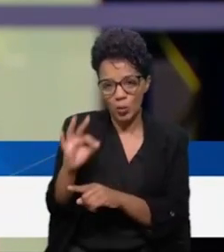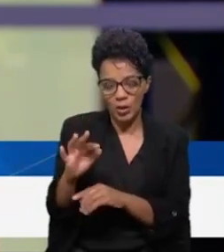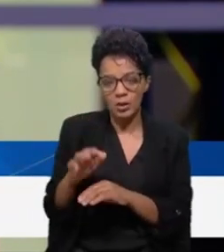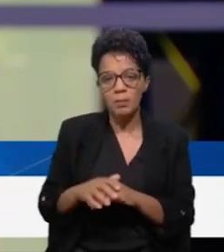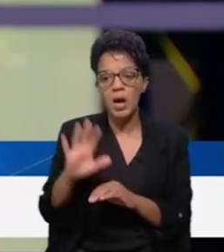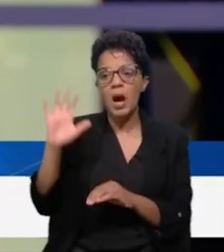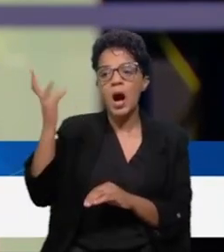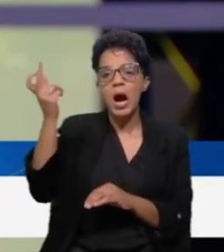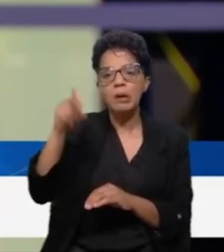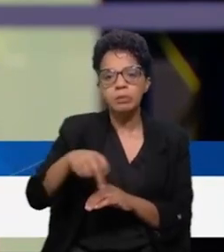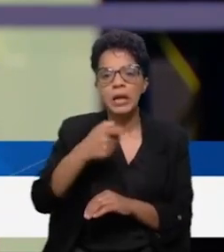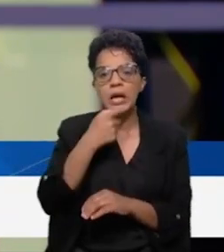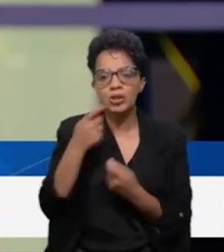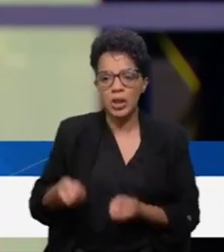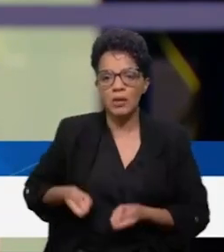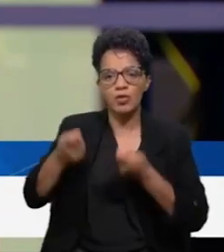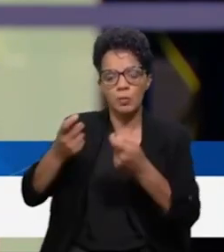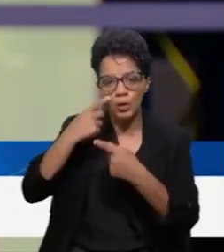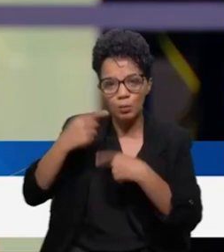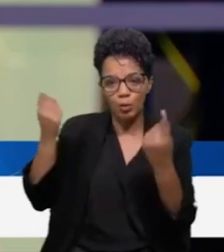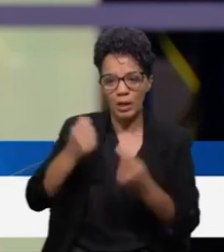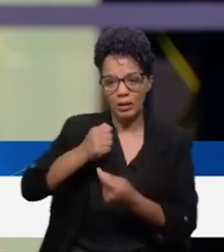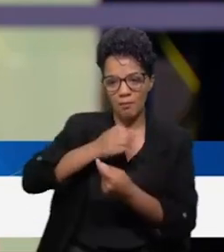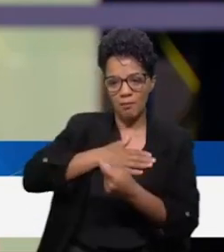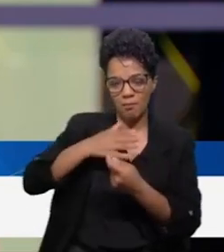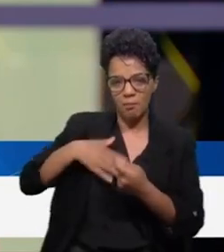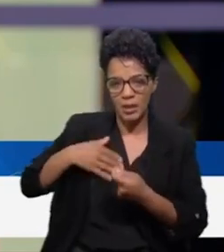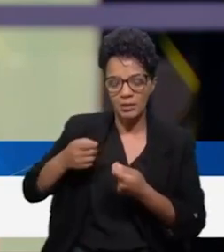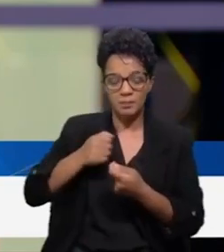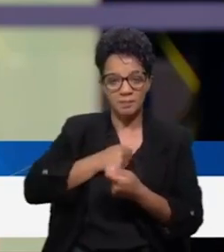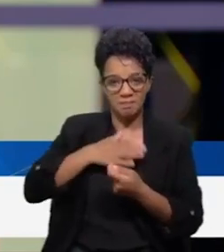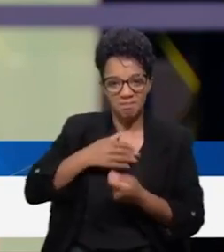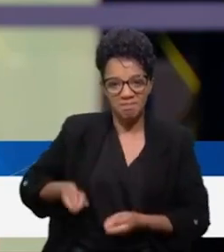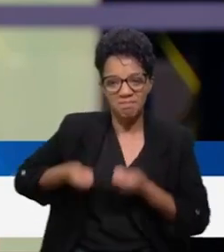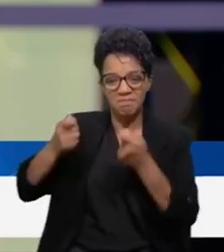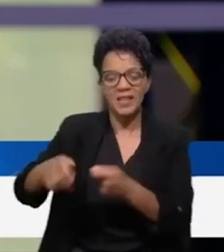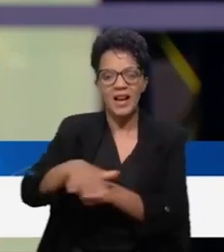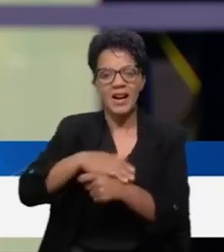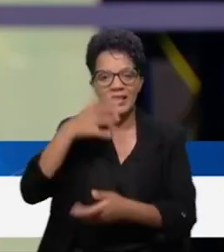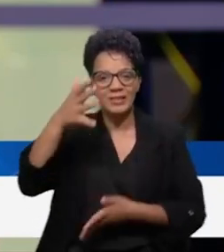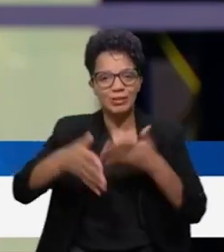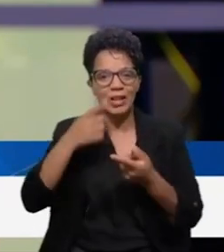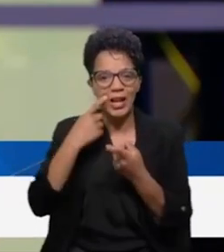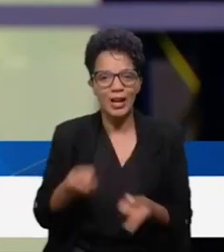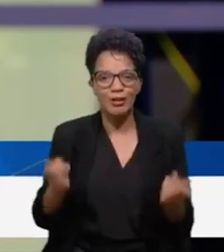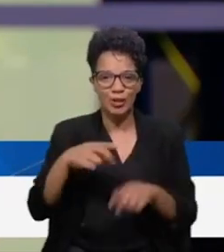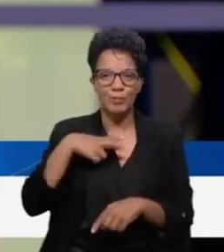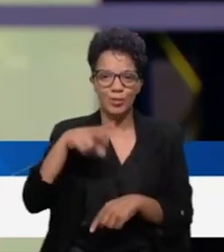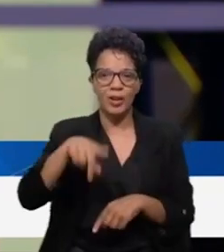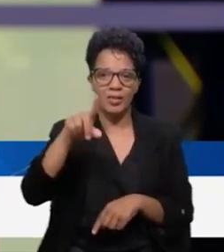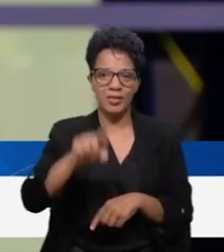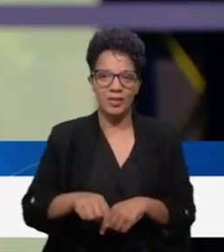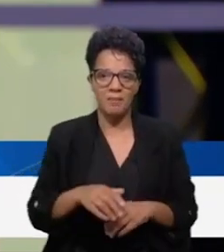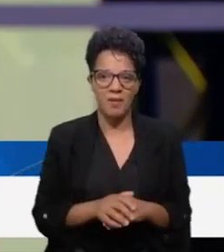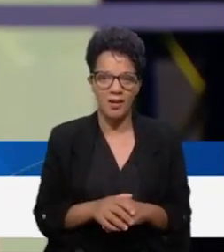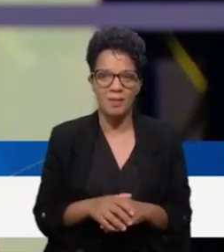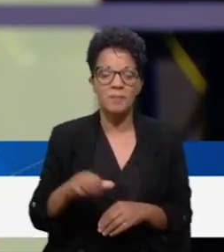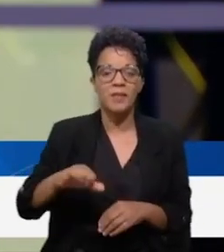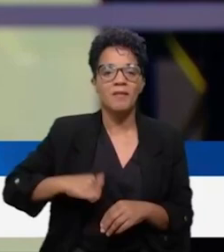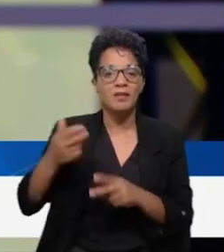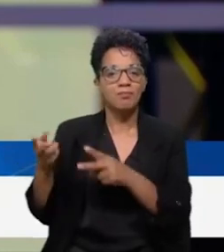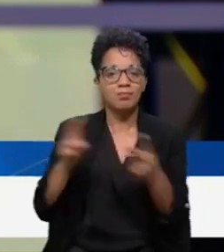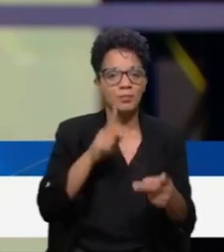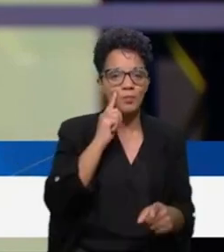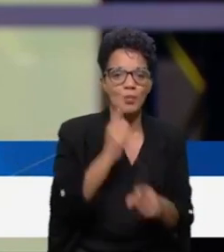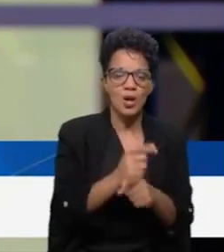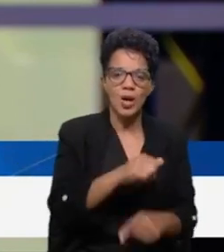acontecer isto temos de ter investimento público, temos que investir nas empresas, temos que investir na reindustrialização deste setor. E Portugal pode também aliar esta transição verde à transição